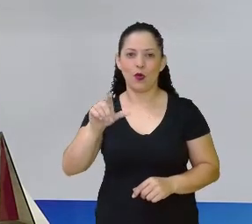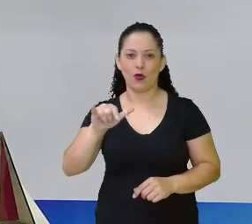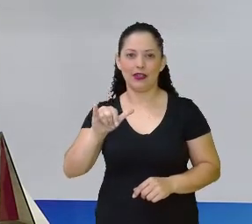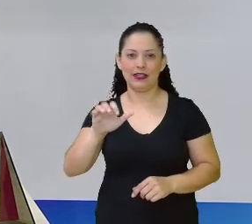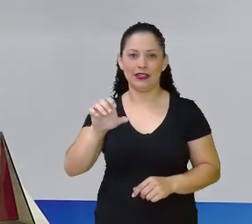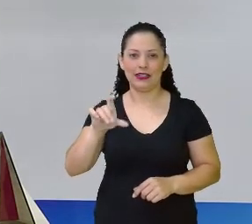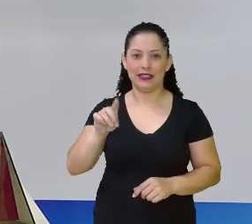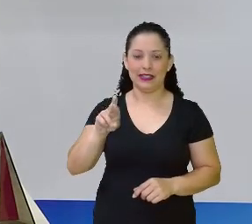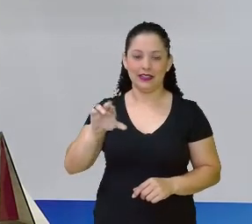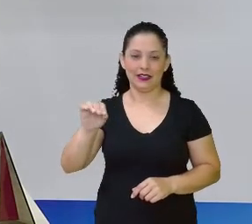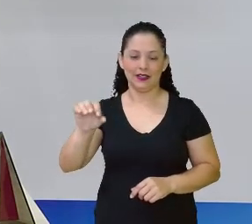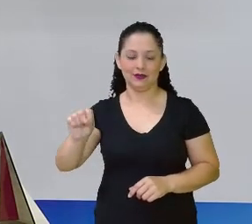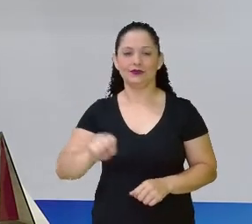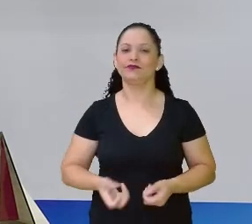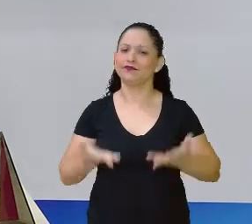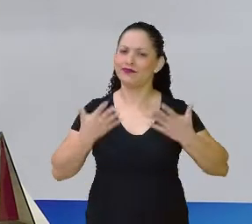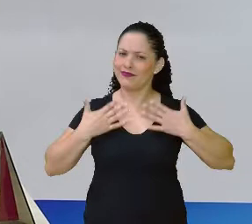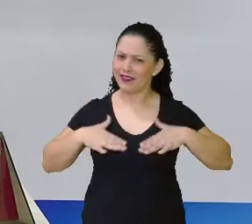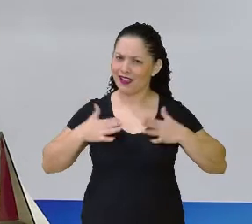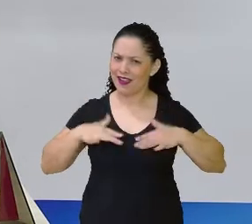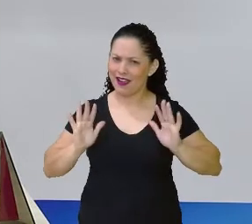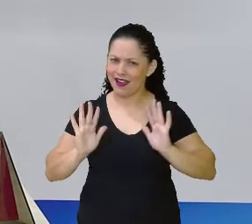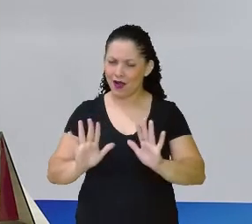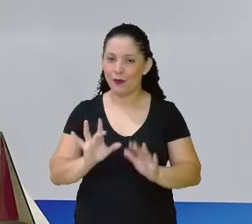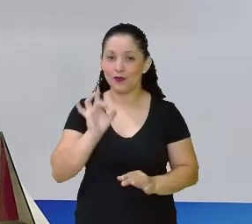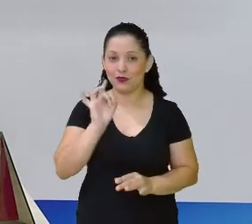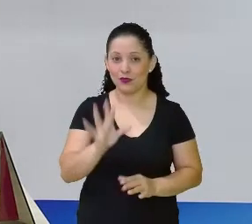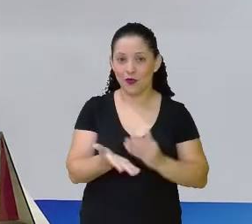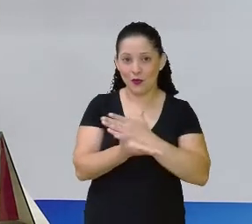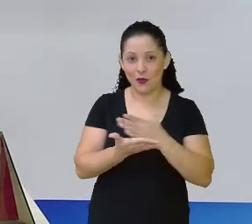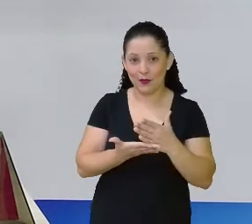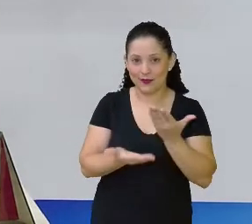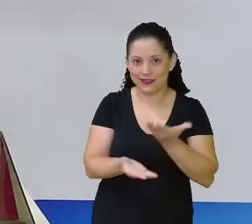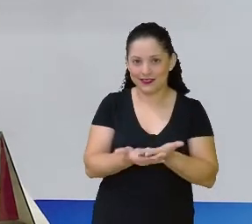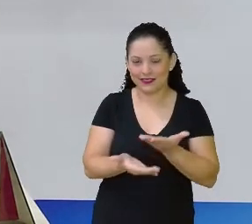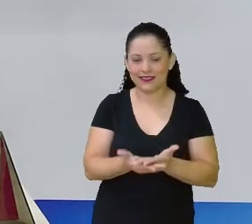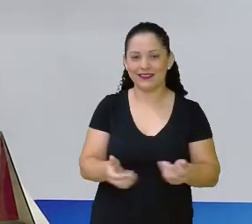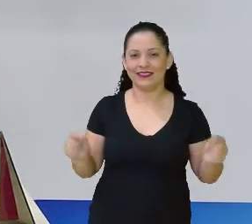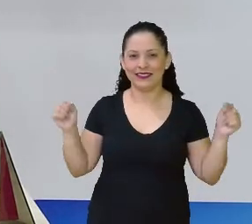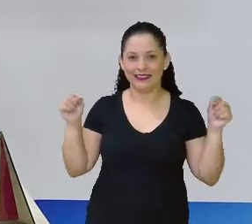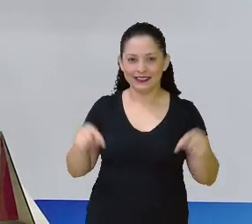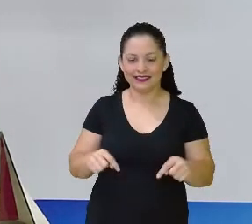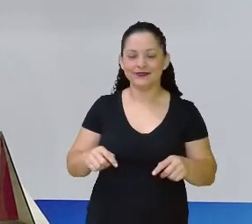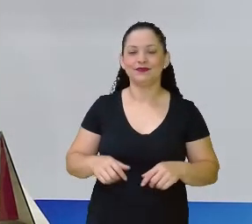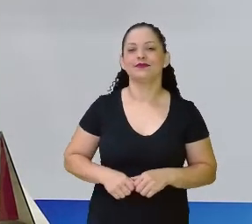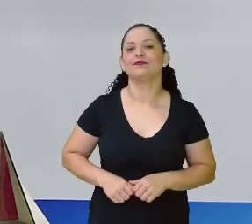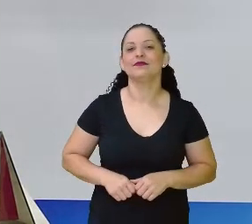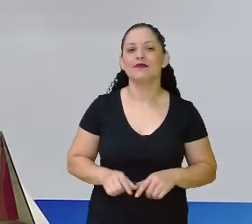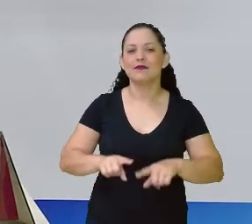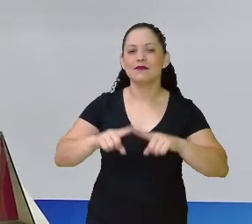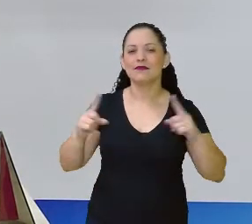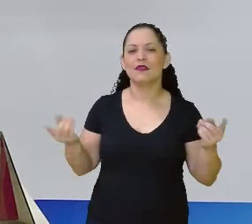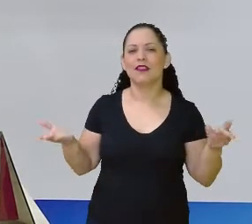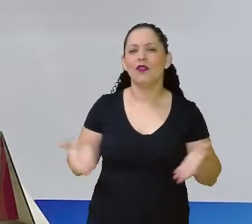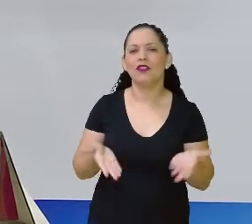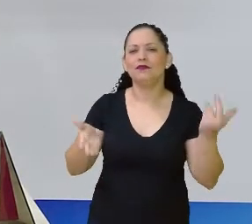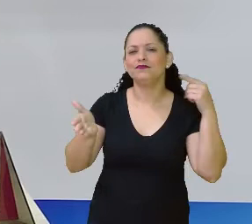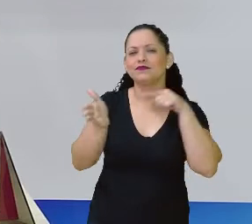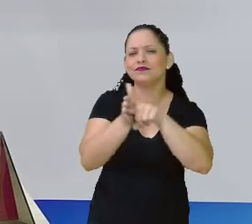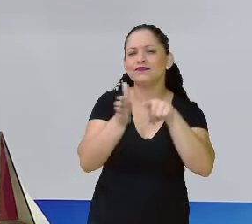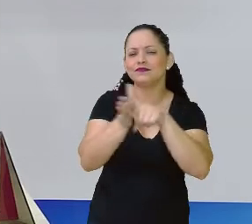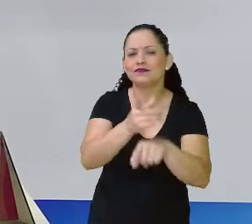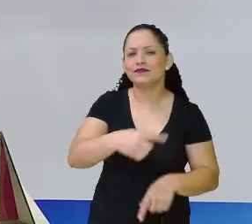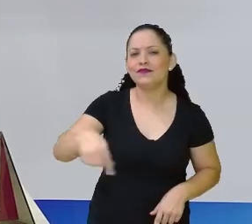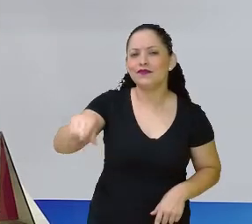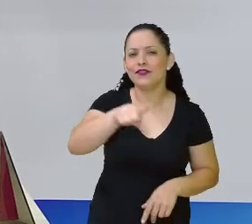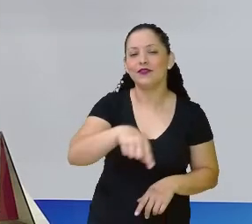Fica tranquila que a aula está só começando. Mas o que eu quero saber agora é se você